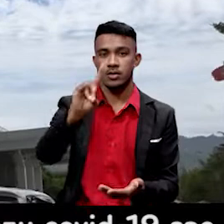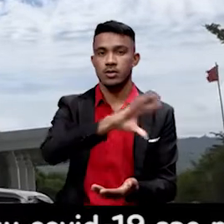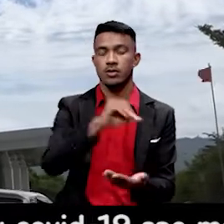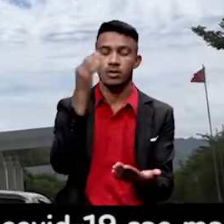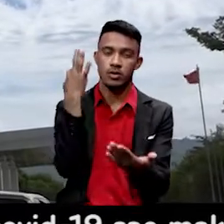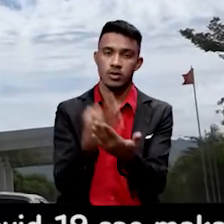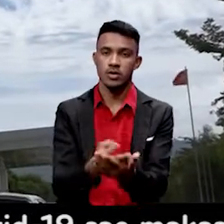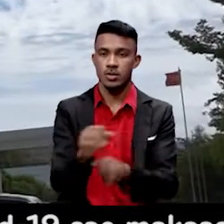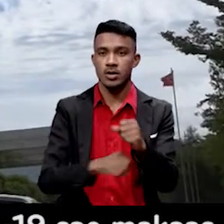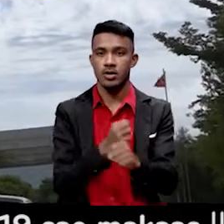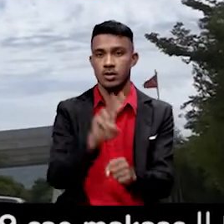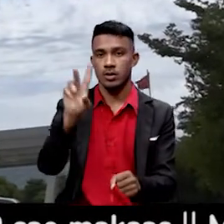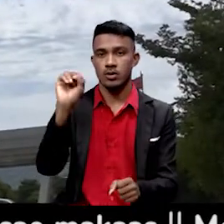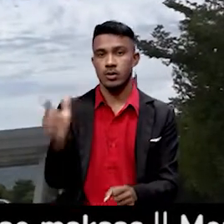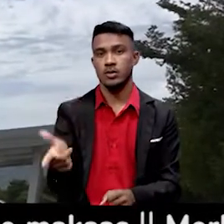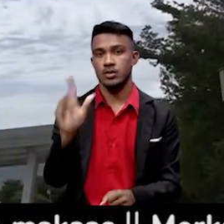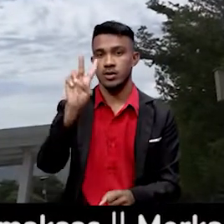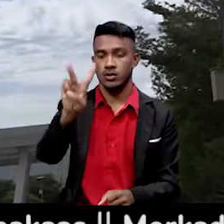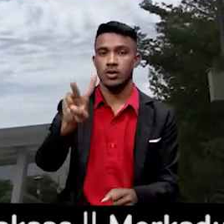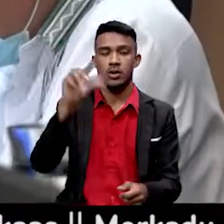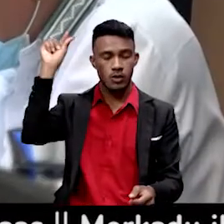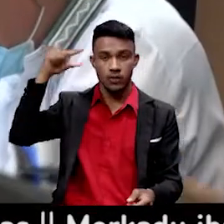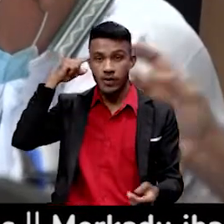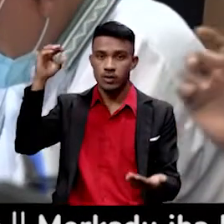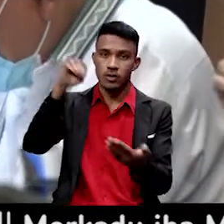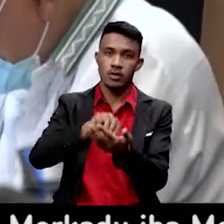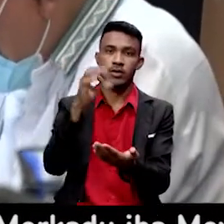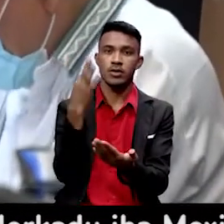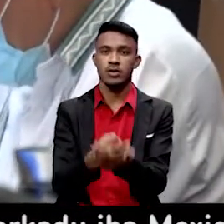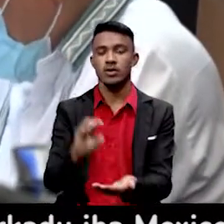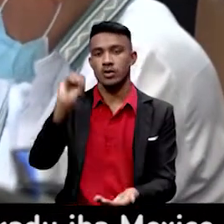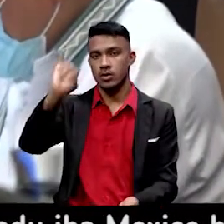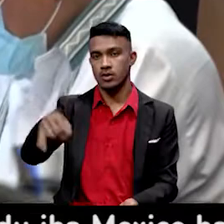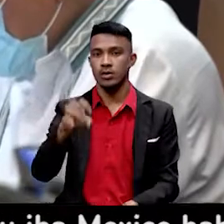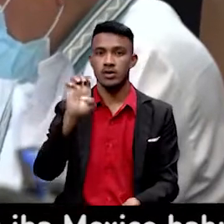rio em rua Ruanulo Racing Rua, governo propõe orçamento geral do Estado a